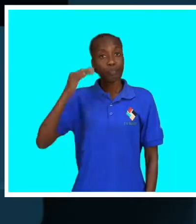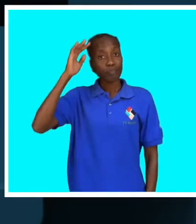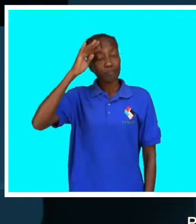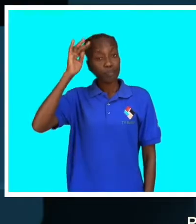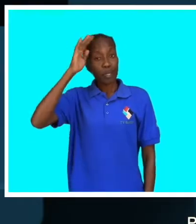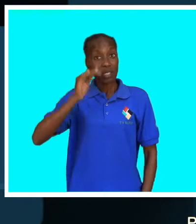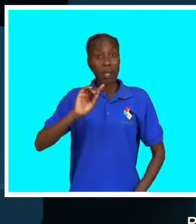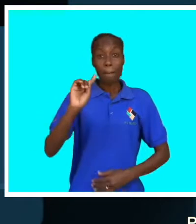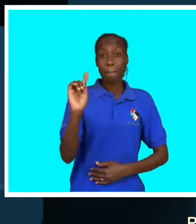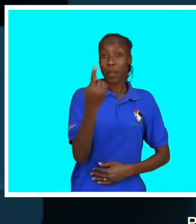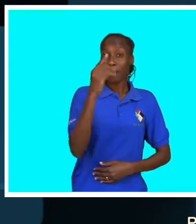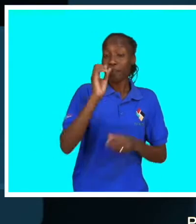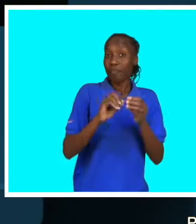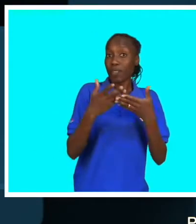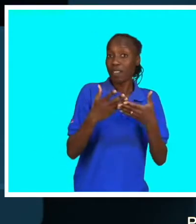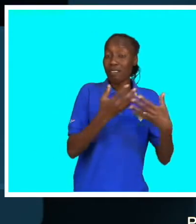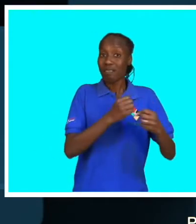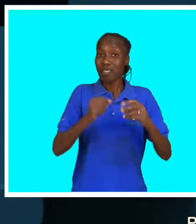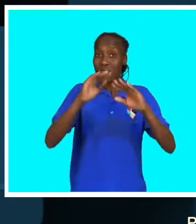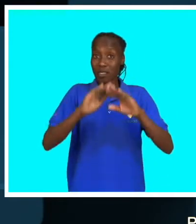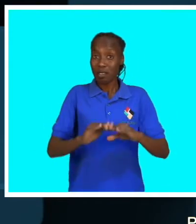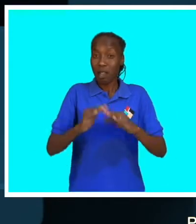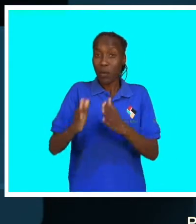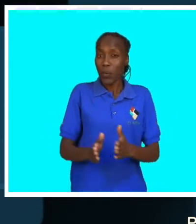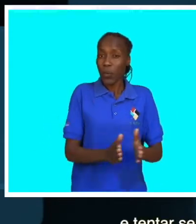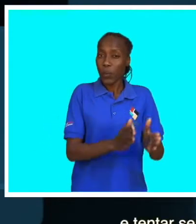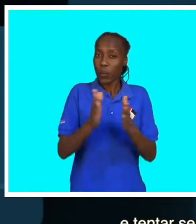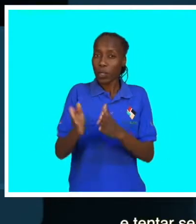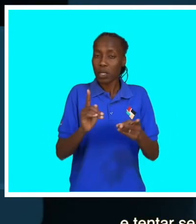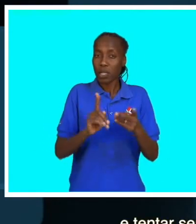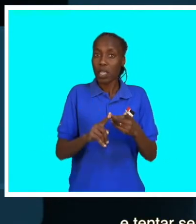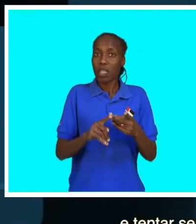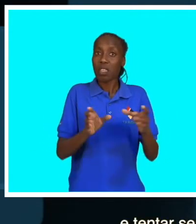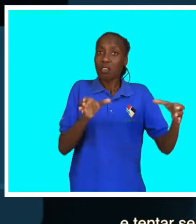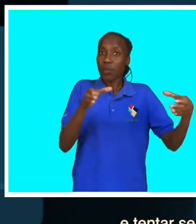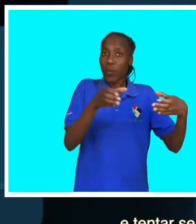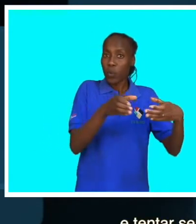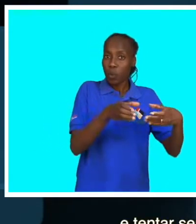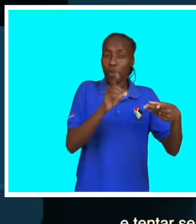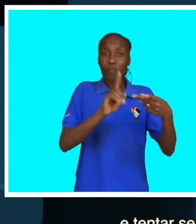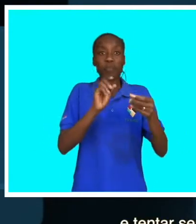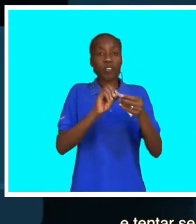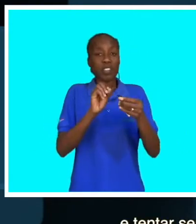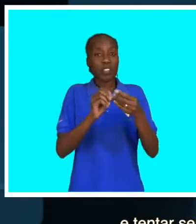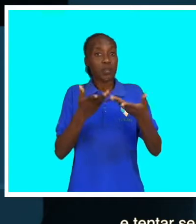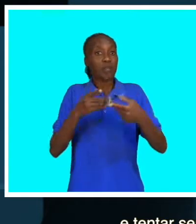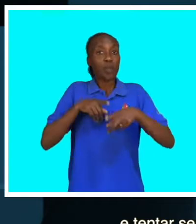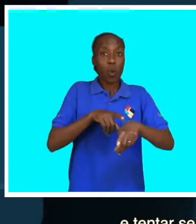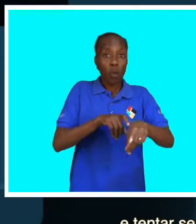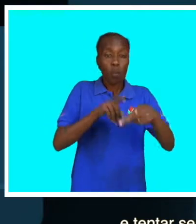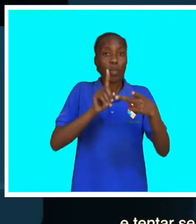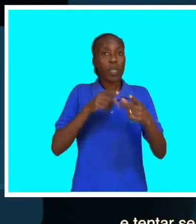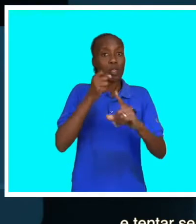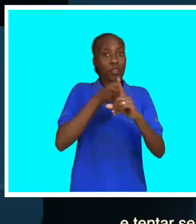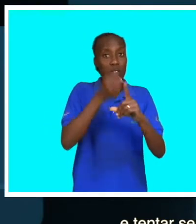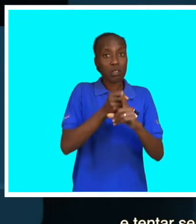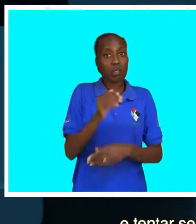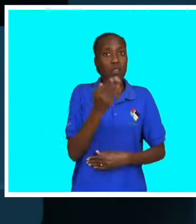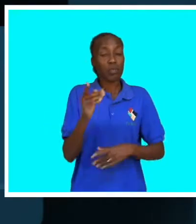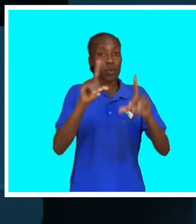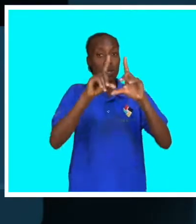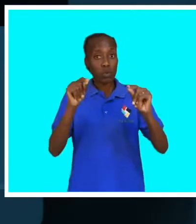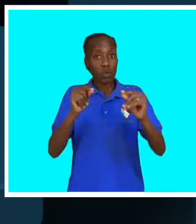Penso que a primeira ação é estarem organizados e tentar ser um movimento para fazer lobby e advocacia sobre os